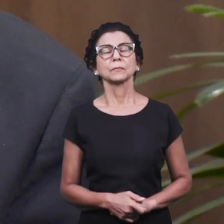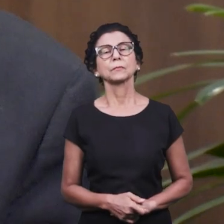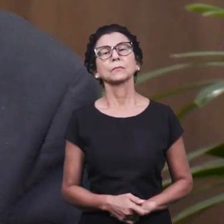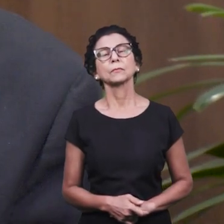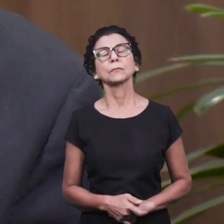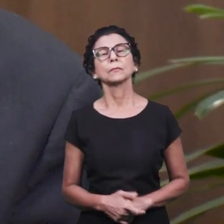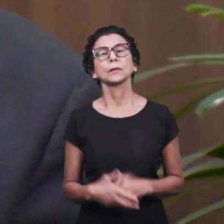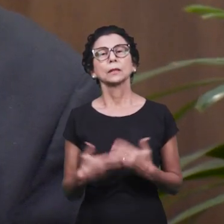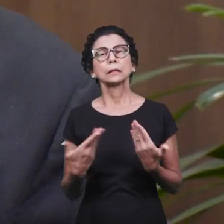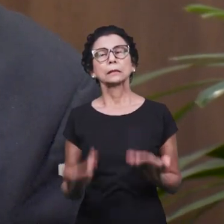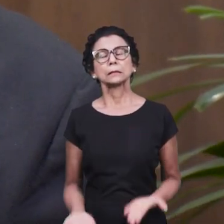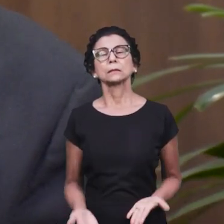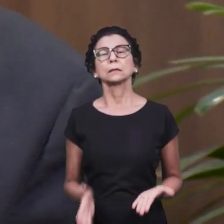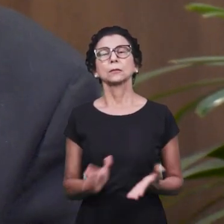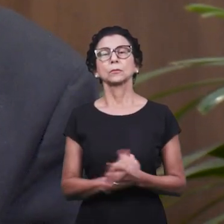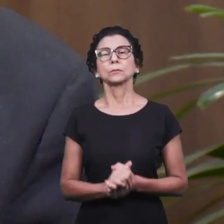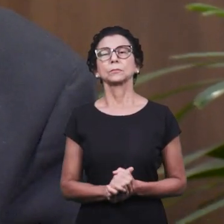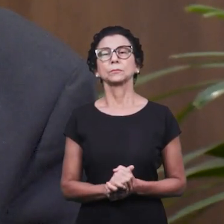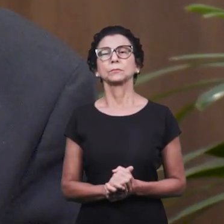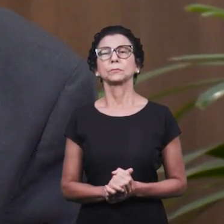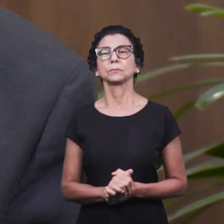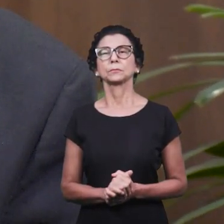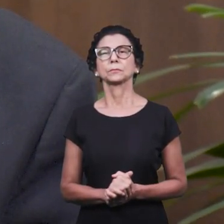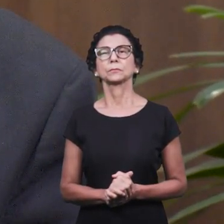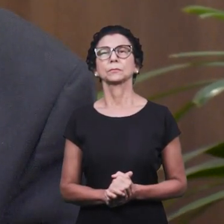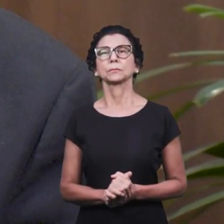família para